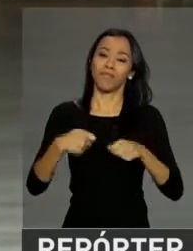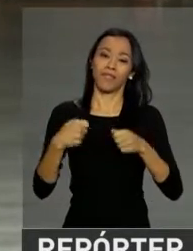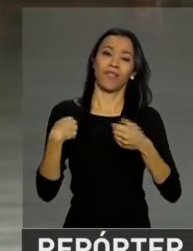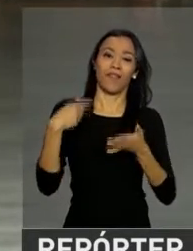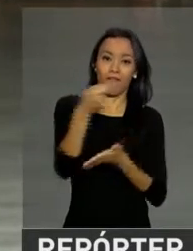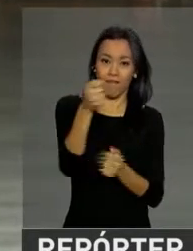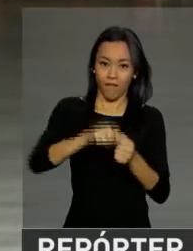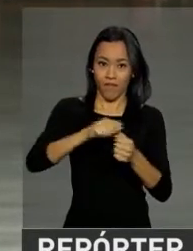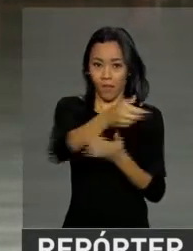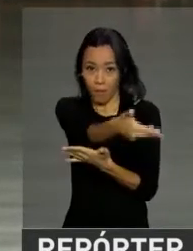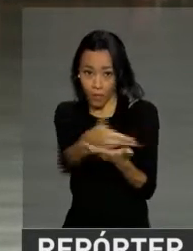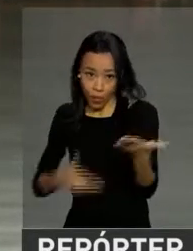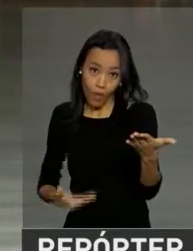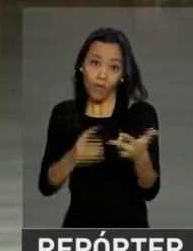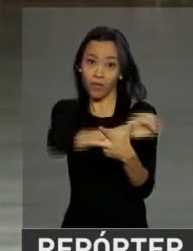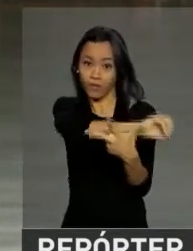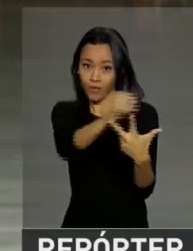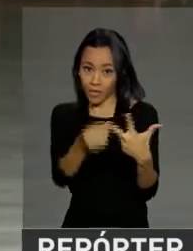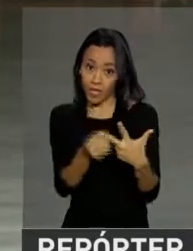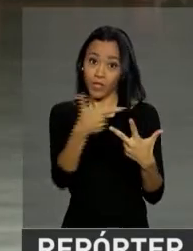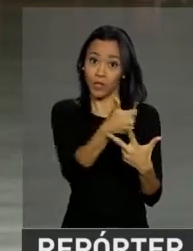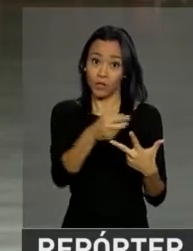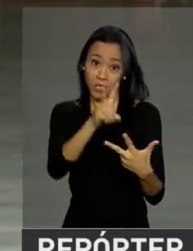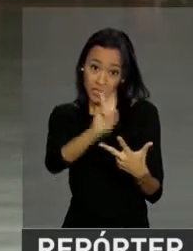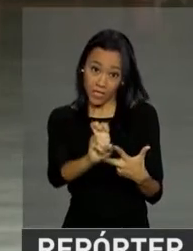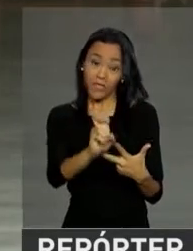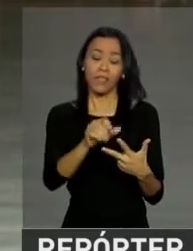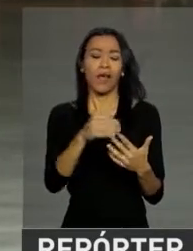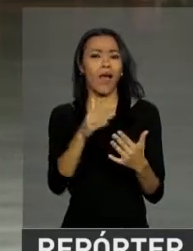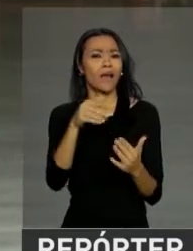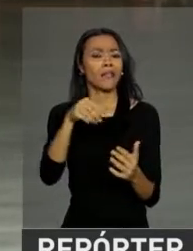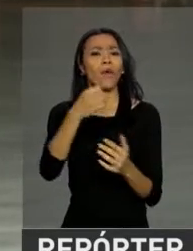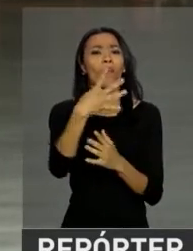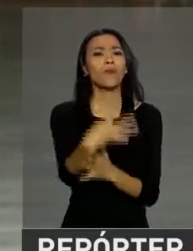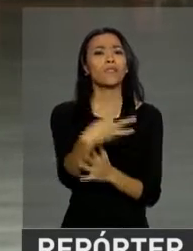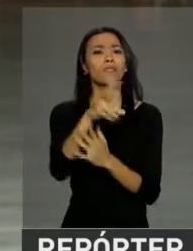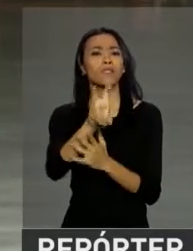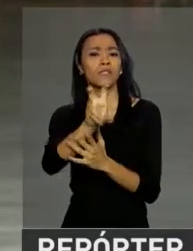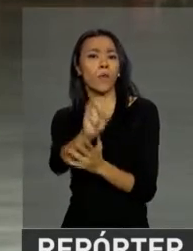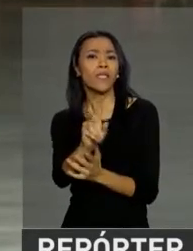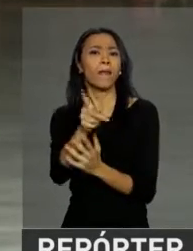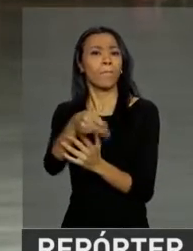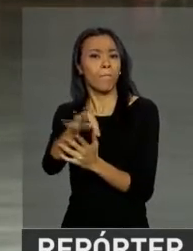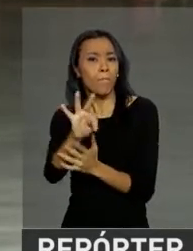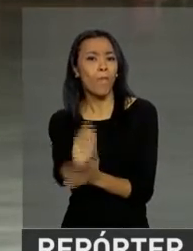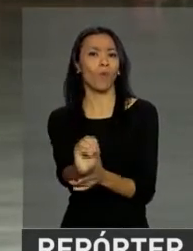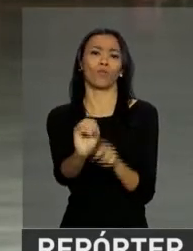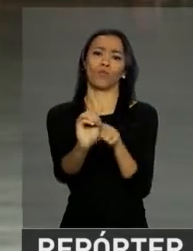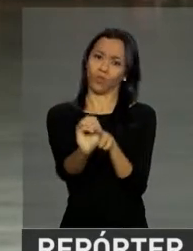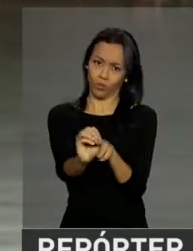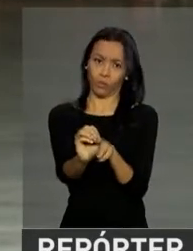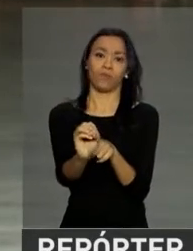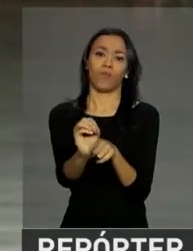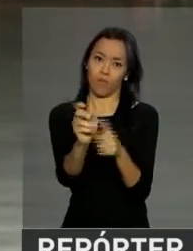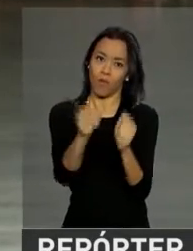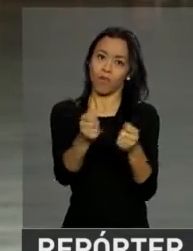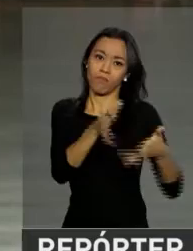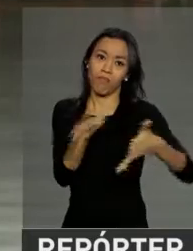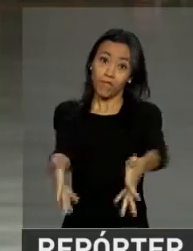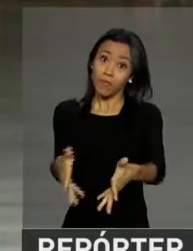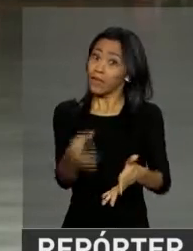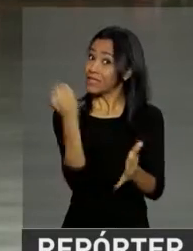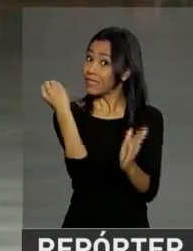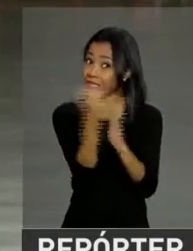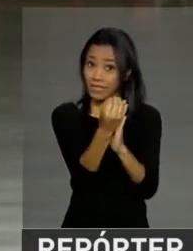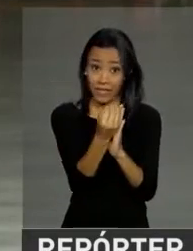2015 ter tirado uma nota mínima no mínimo de 450 pontos na média aí das notas e não ter